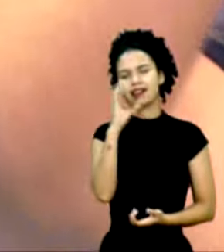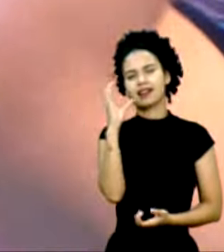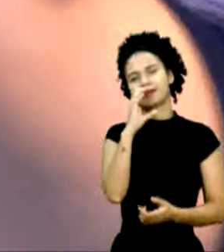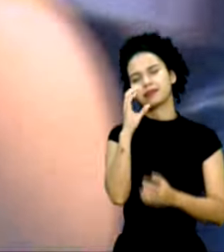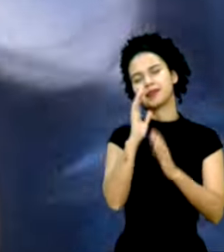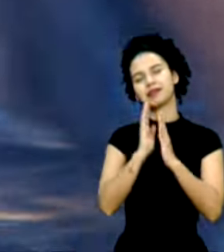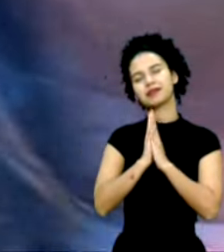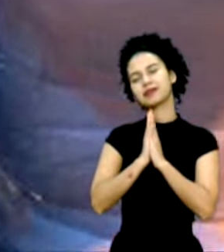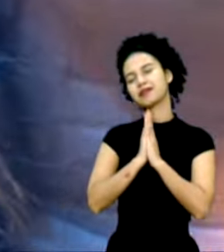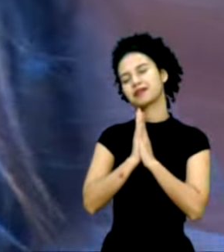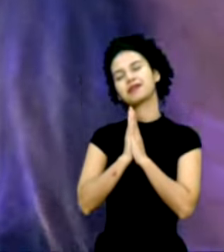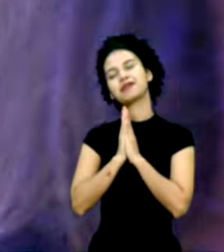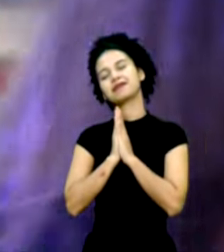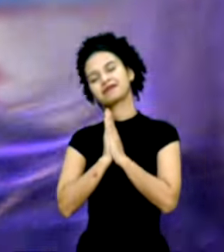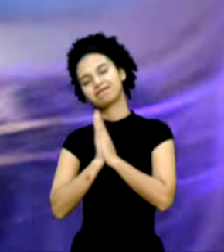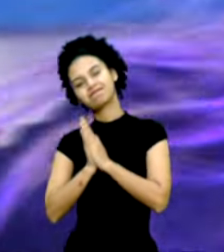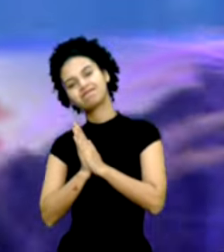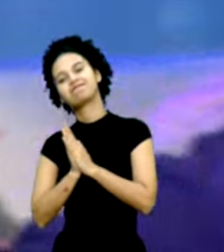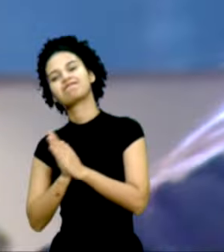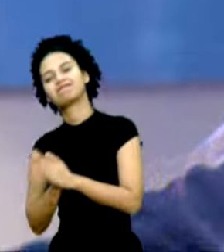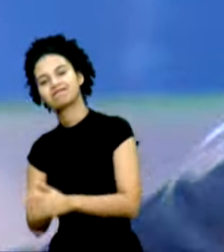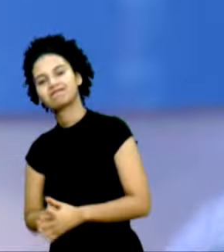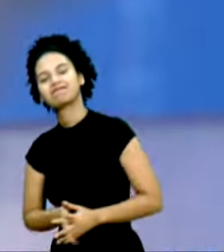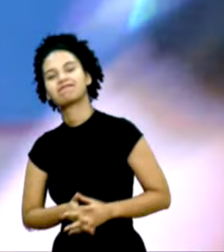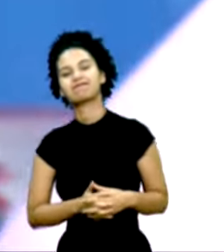por favor.